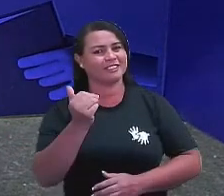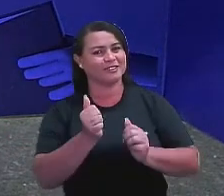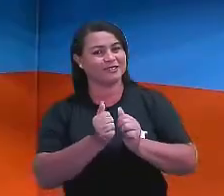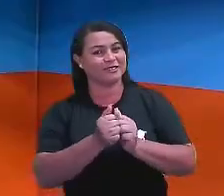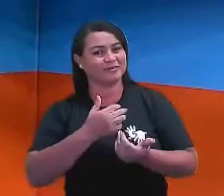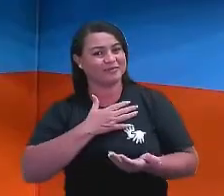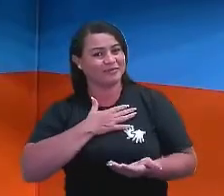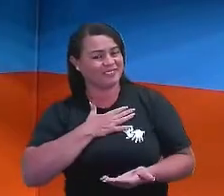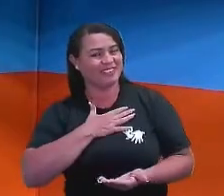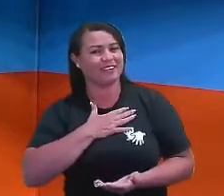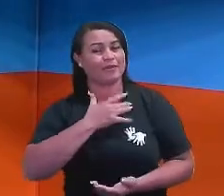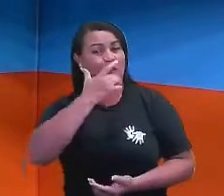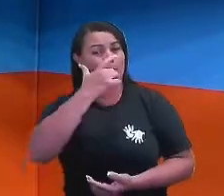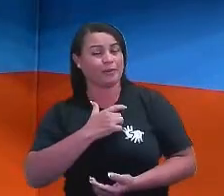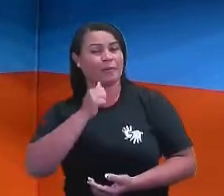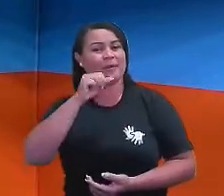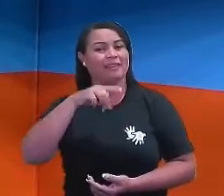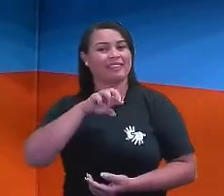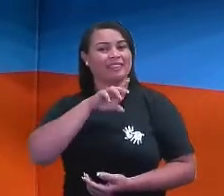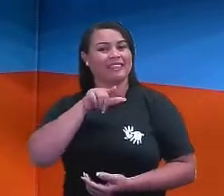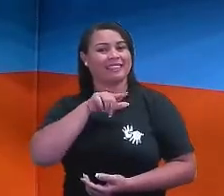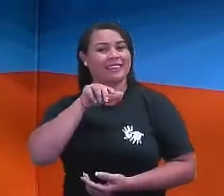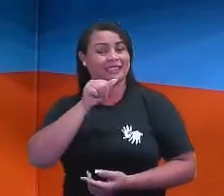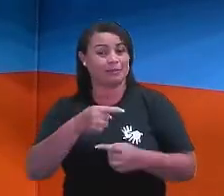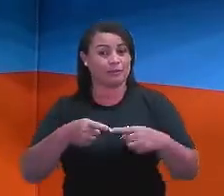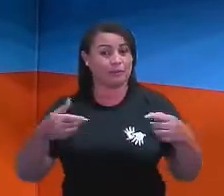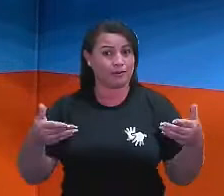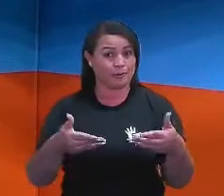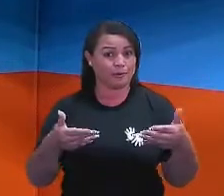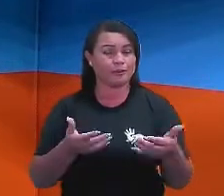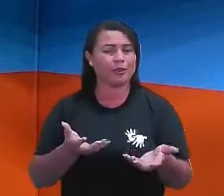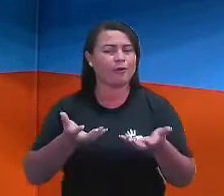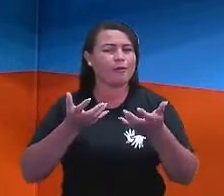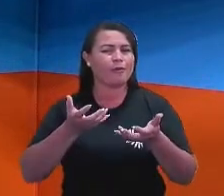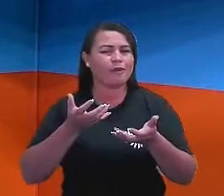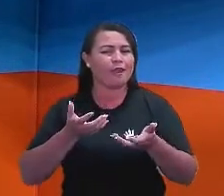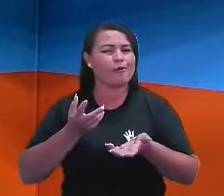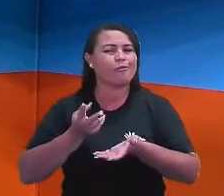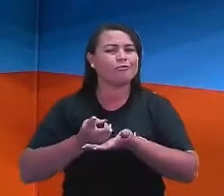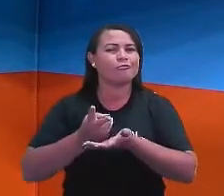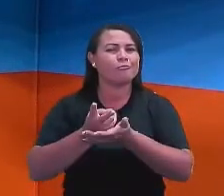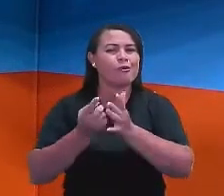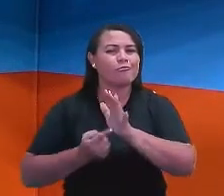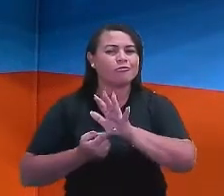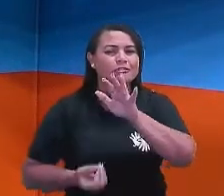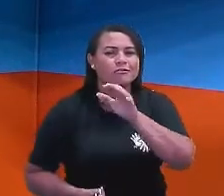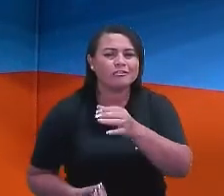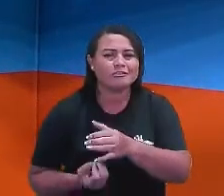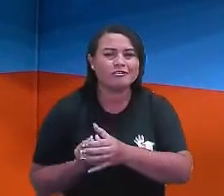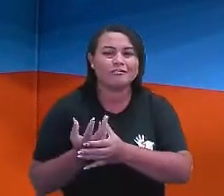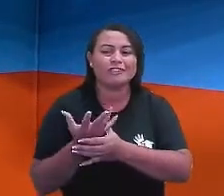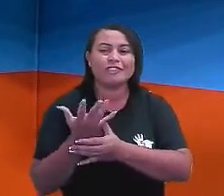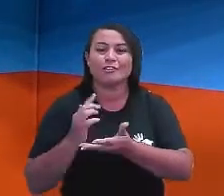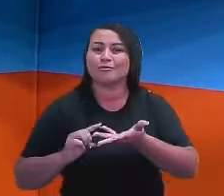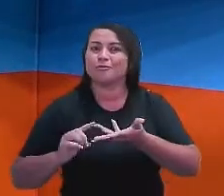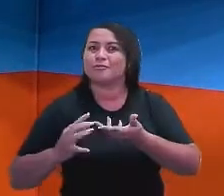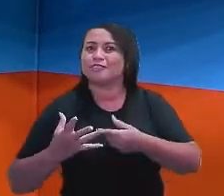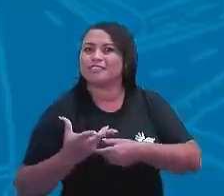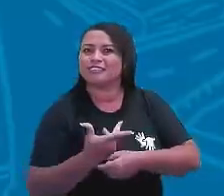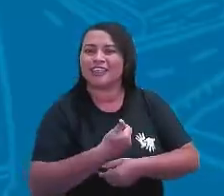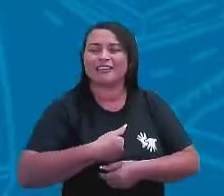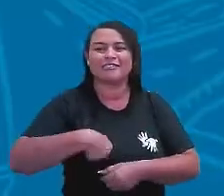vem comigo, Andressa Sacramento, porque hoje eu quero continuar desvendando os mistérios